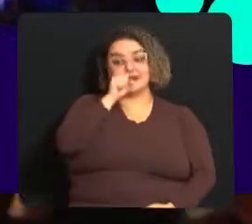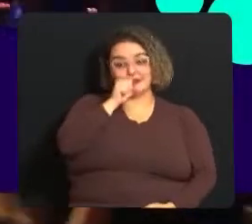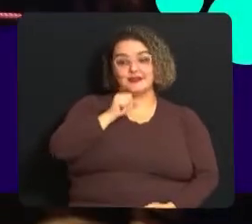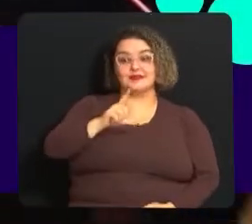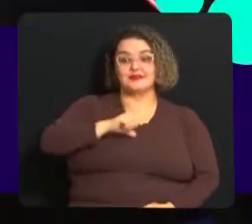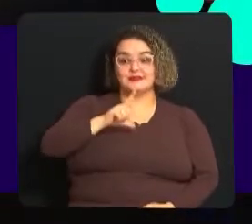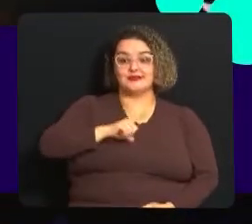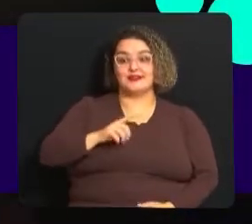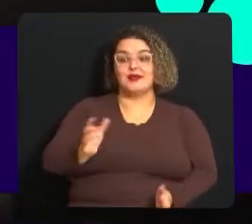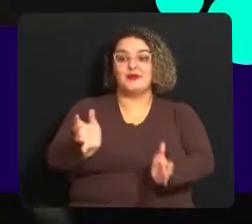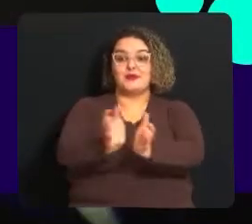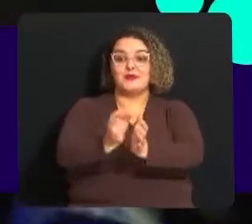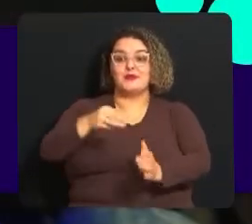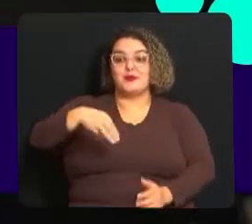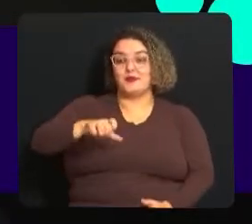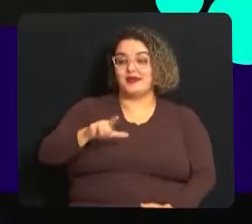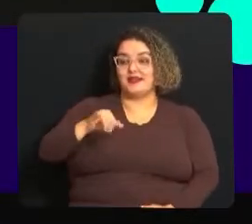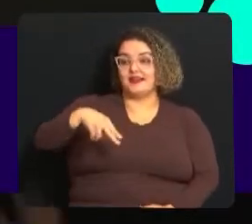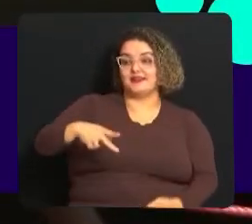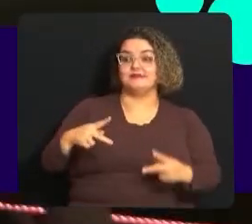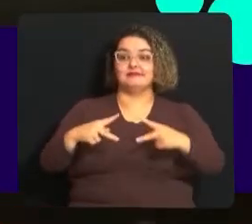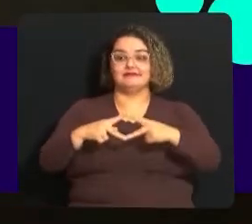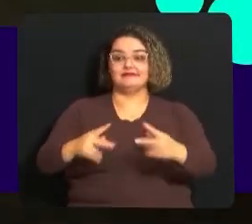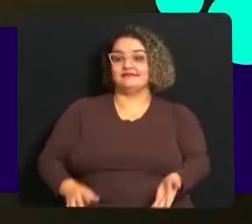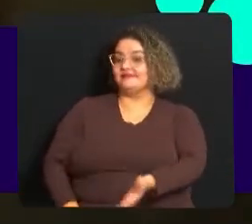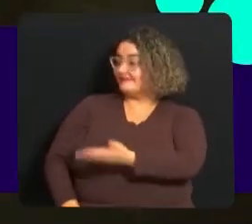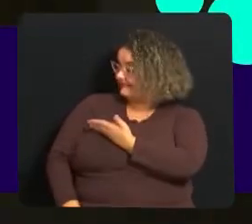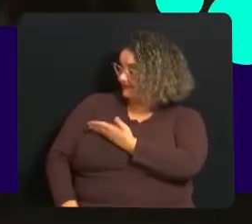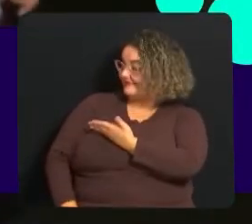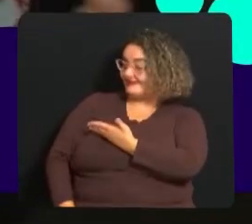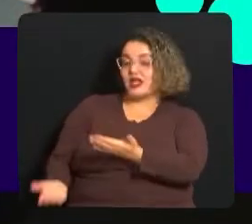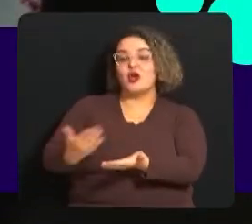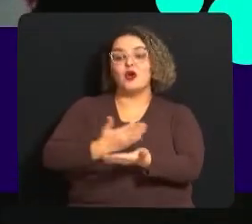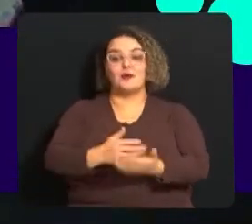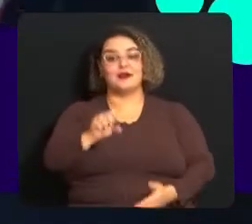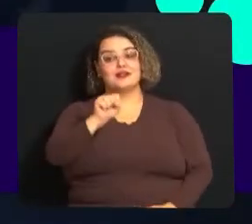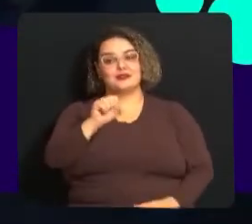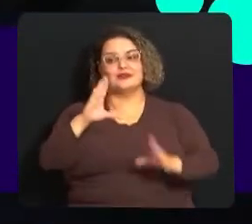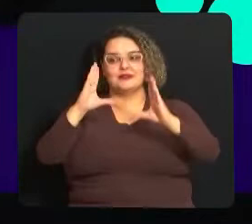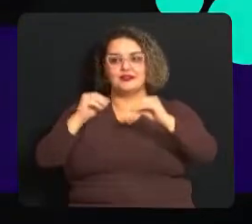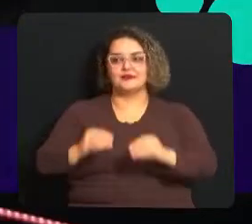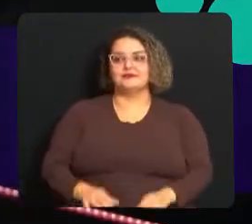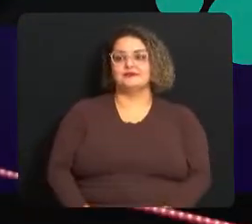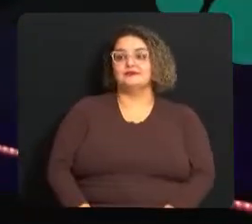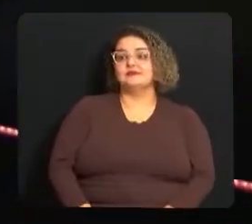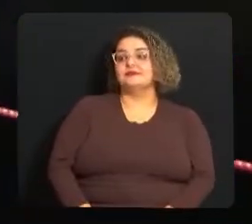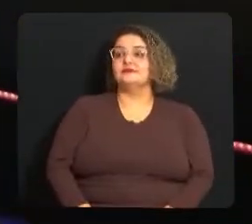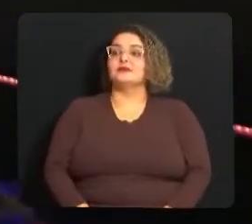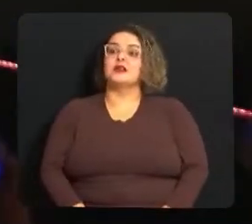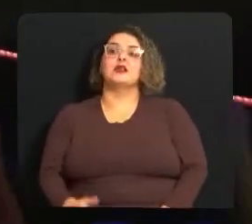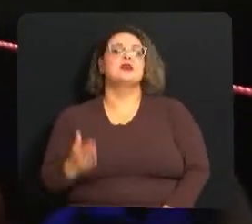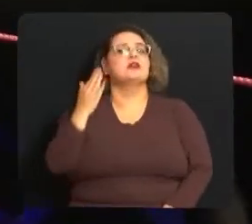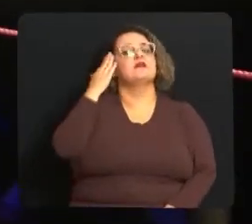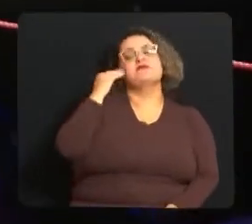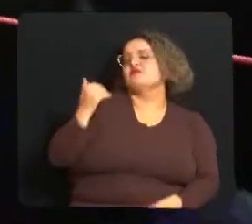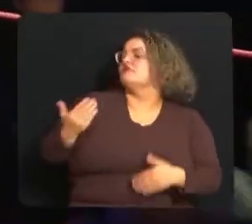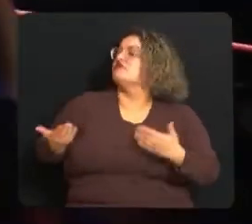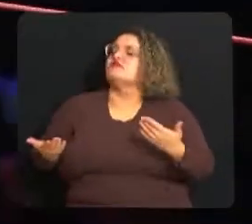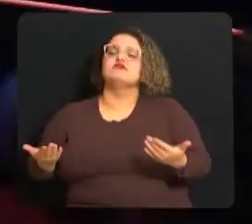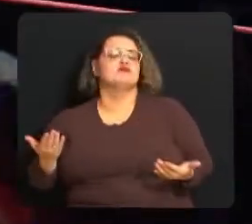sábado, o Grupo Melim se apresenta em Paulínia. O show começa a partir das 8 da noite. Quando não souber o que